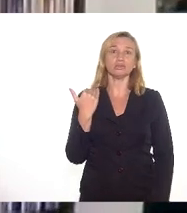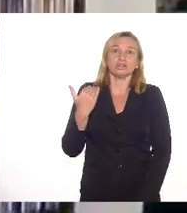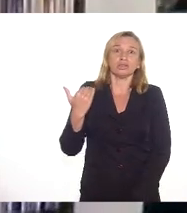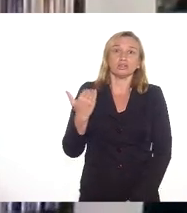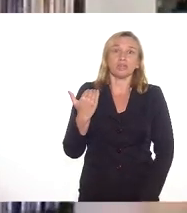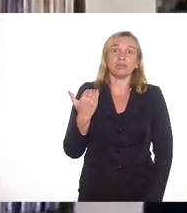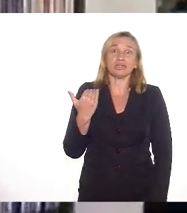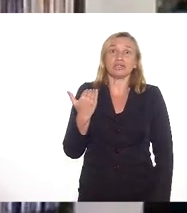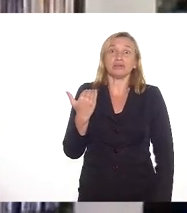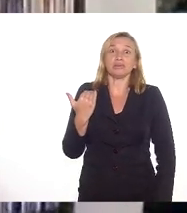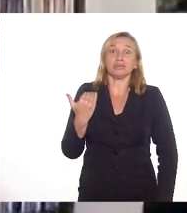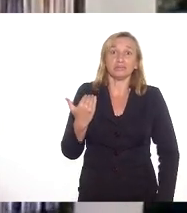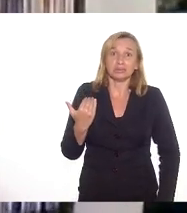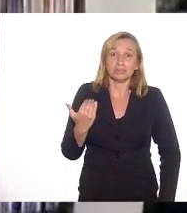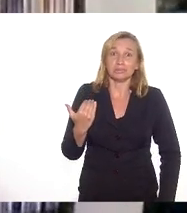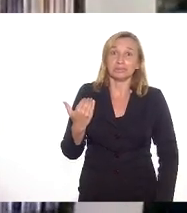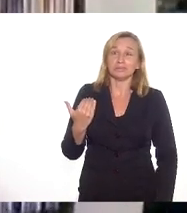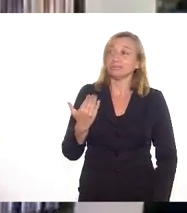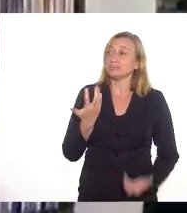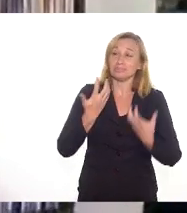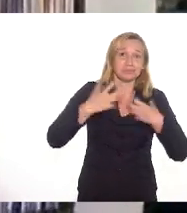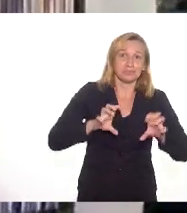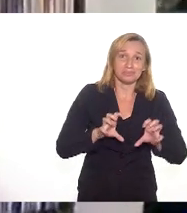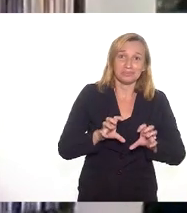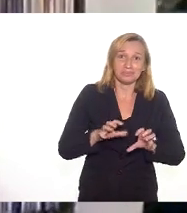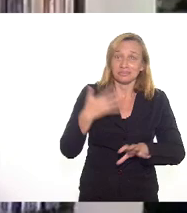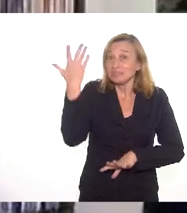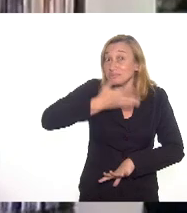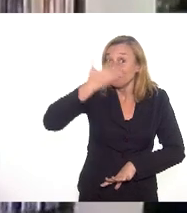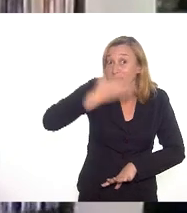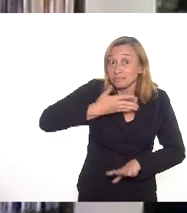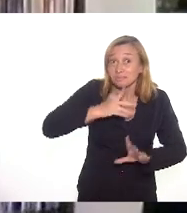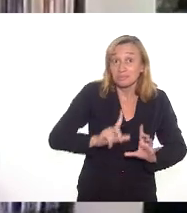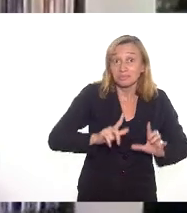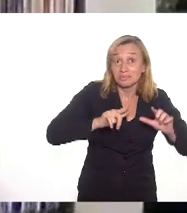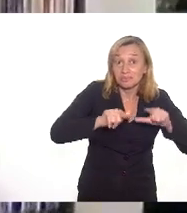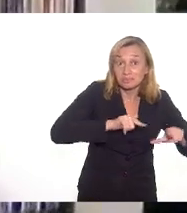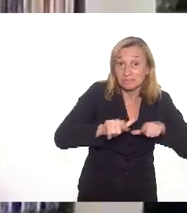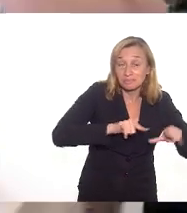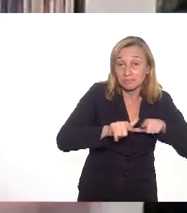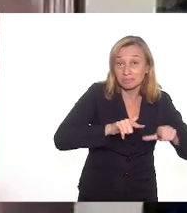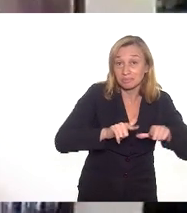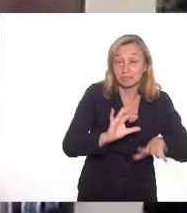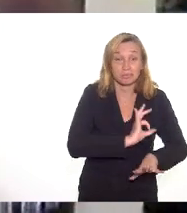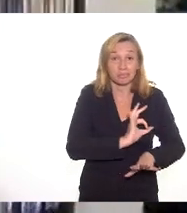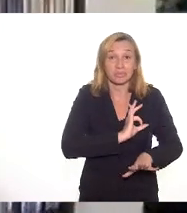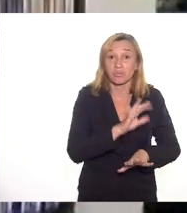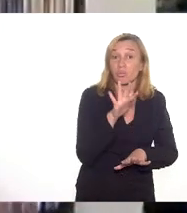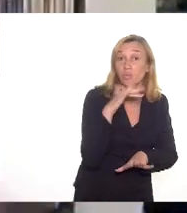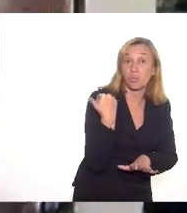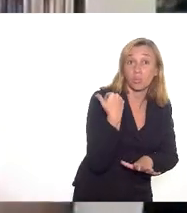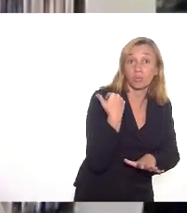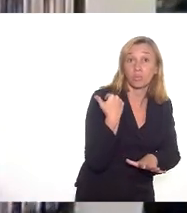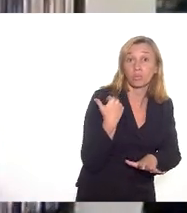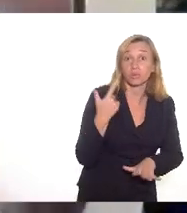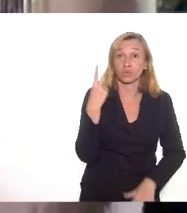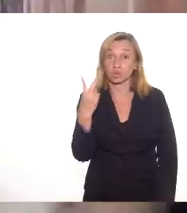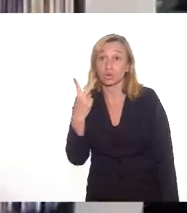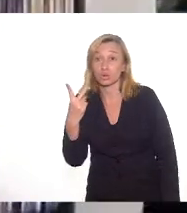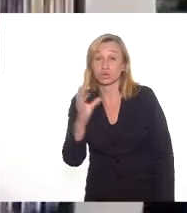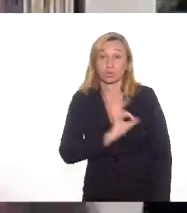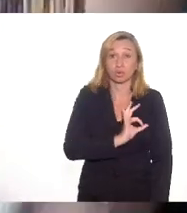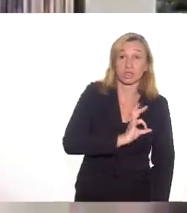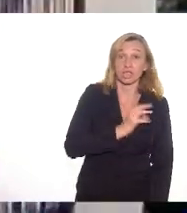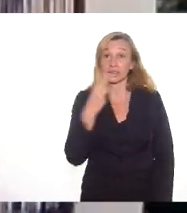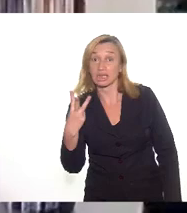Eu não quero ver policial morto. Eu não quero ver as operações policiais ter... Morreu dois policiais,